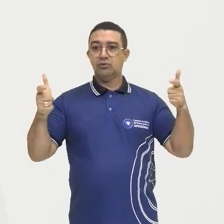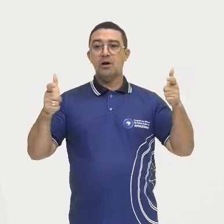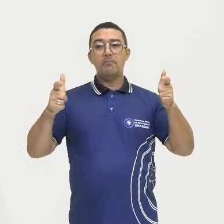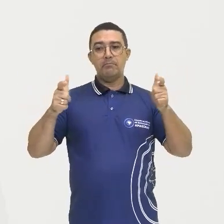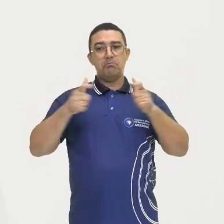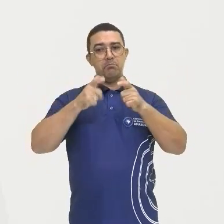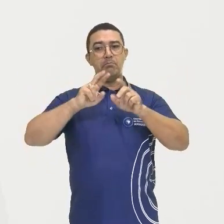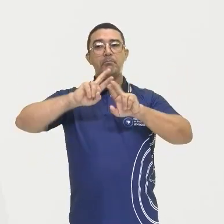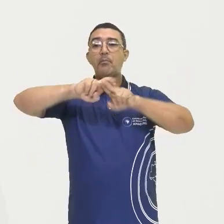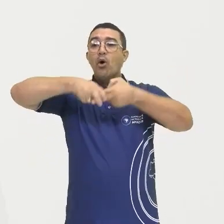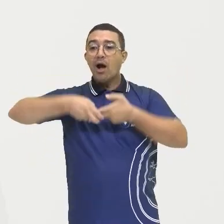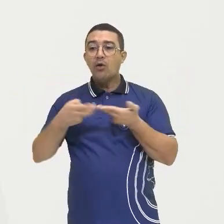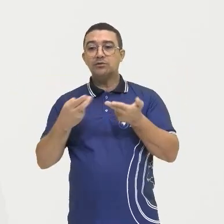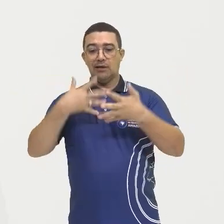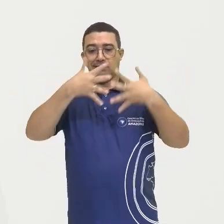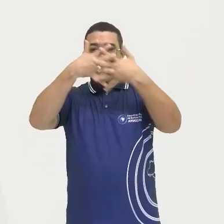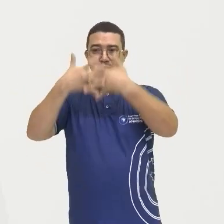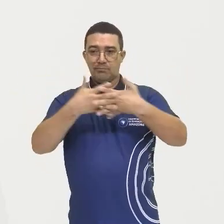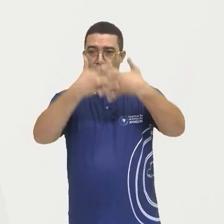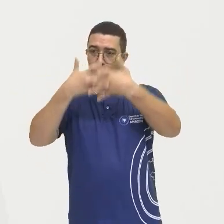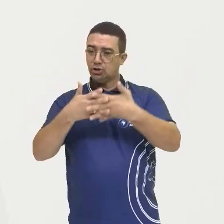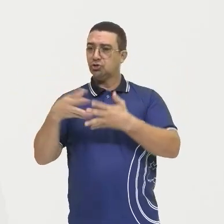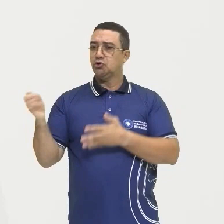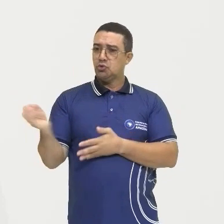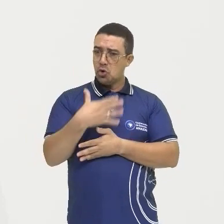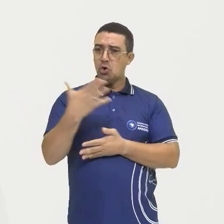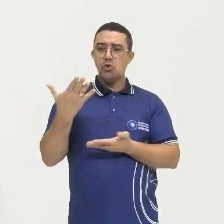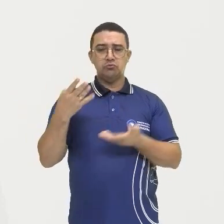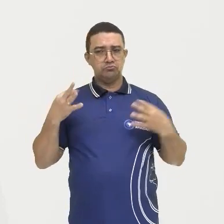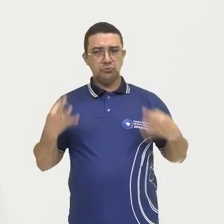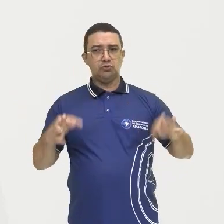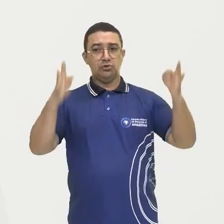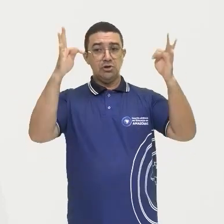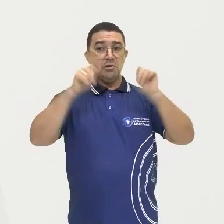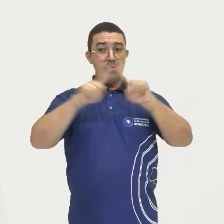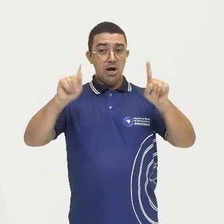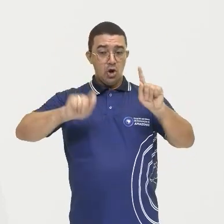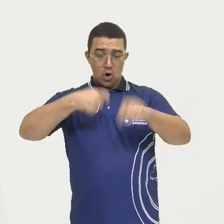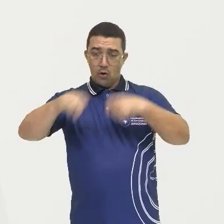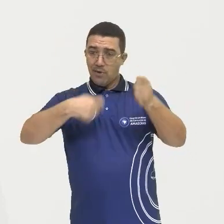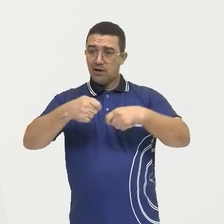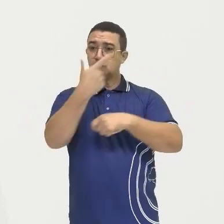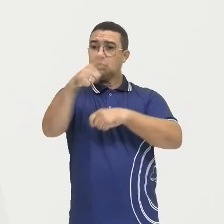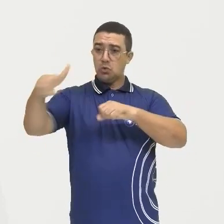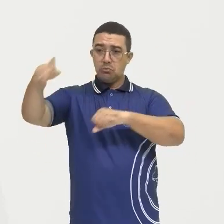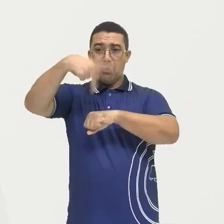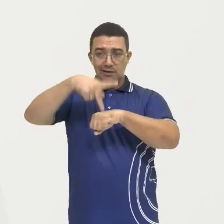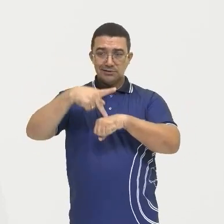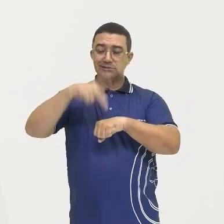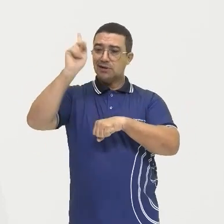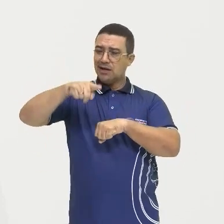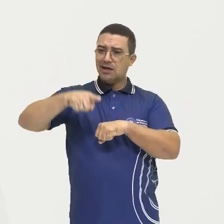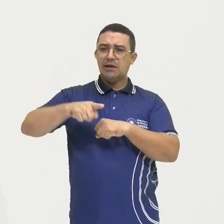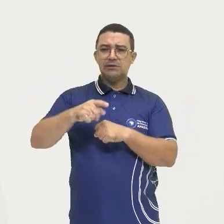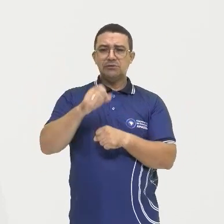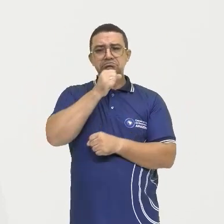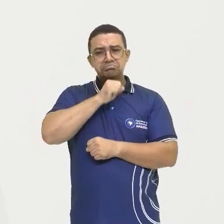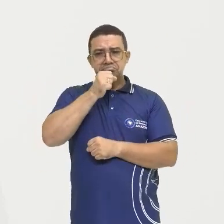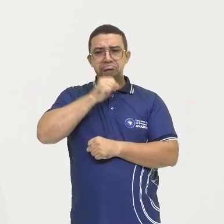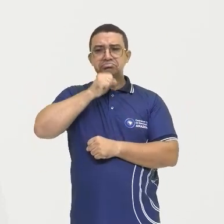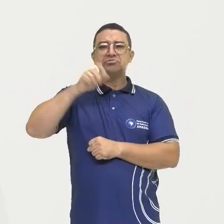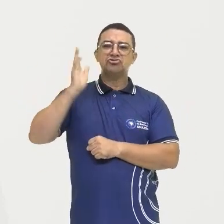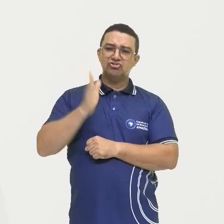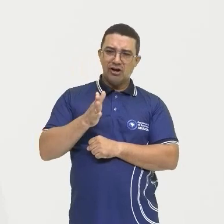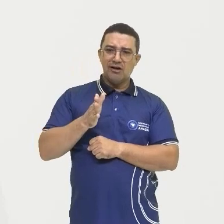certo? Mas ele é bastante antigo, tá certo? O comércio internacional. E eu citei aqui para vocês a Rota da Seda, que ligava o sul